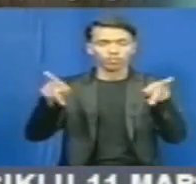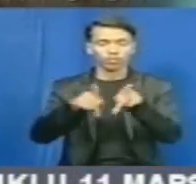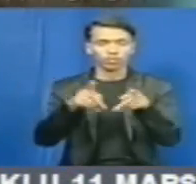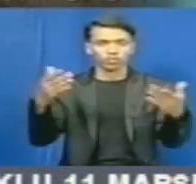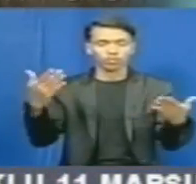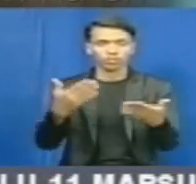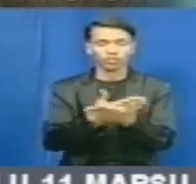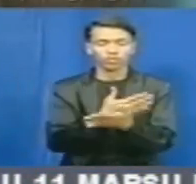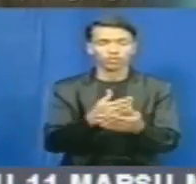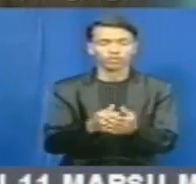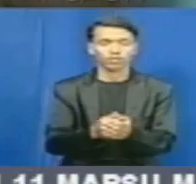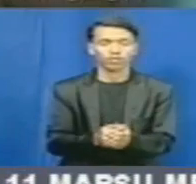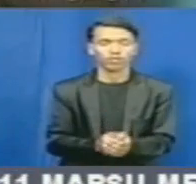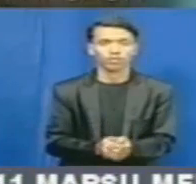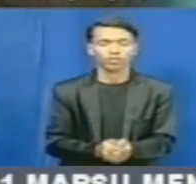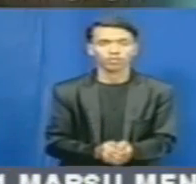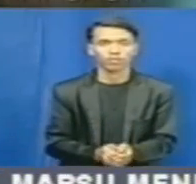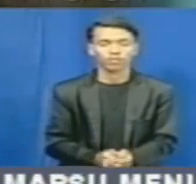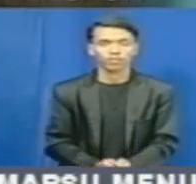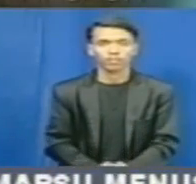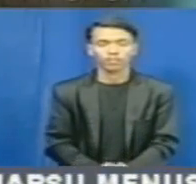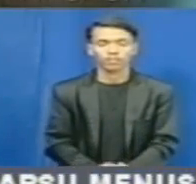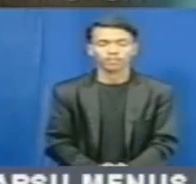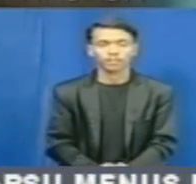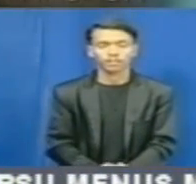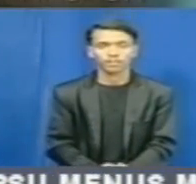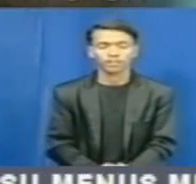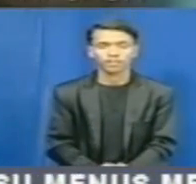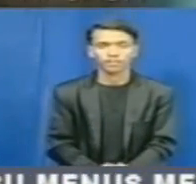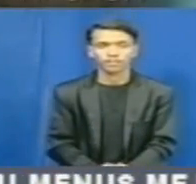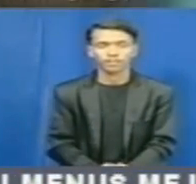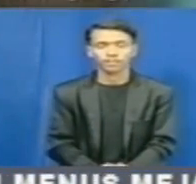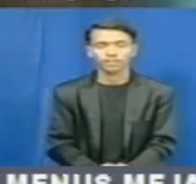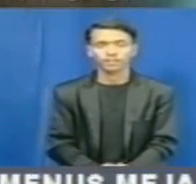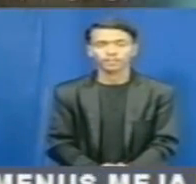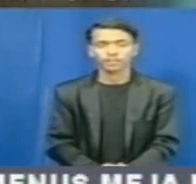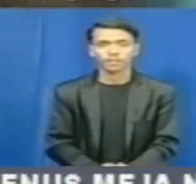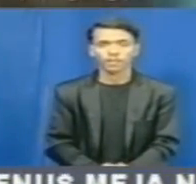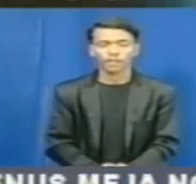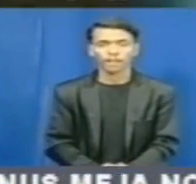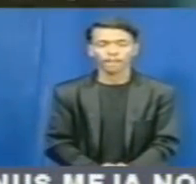ita masorona, ia lore, ia hatulia, i hari tam